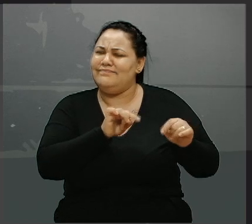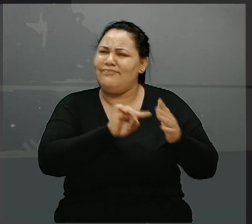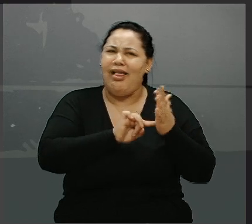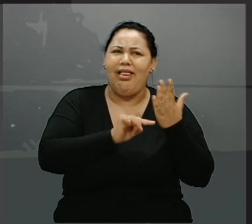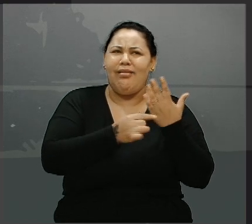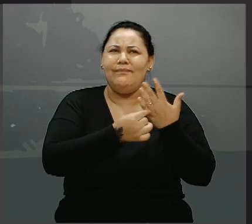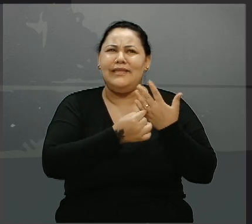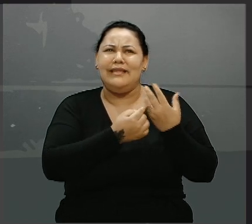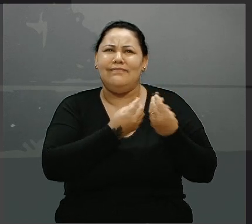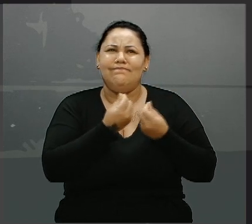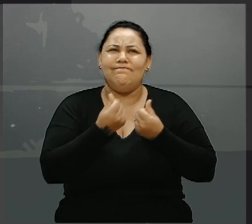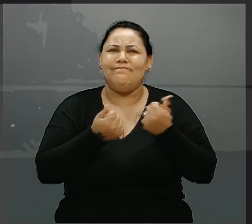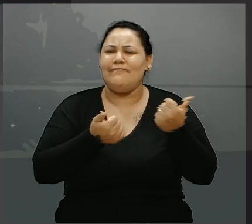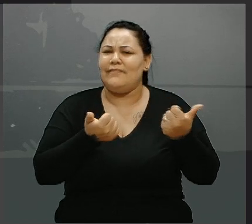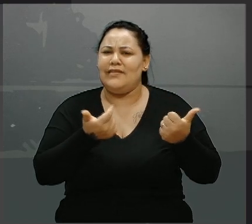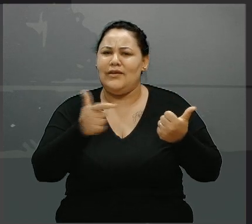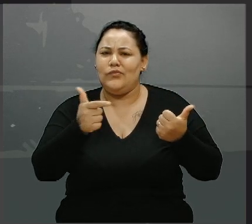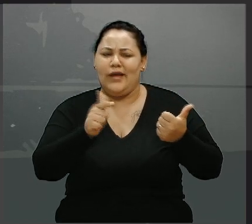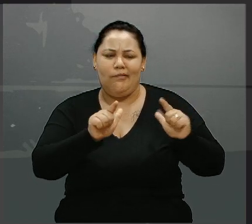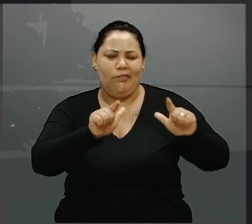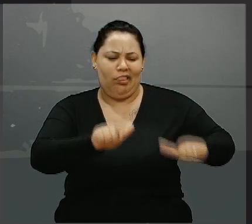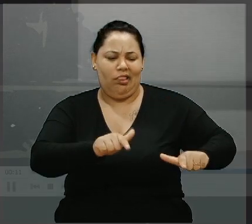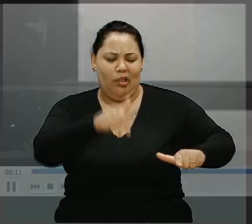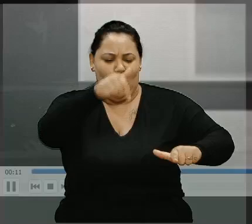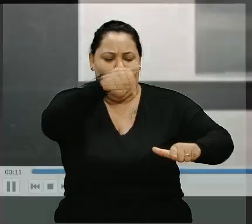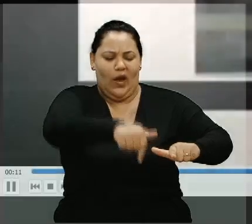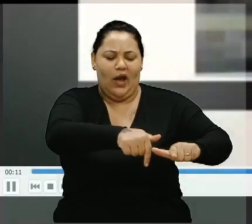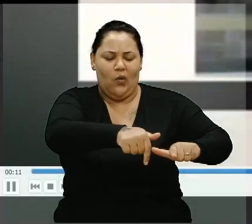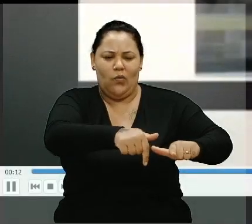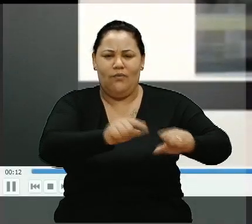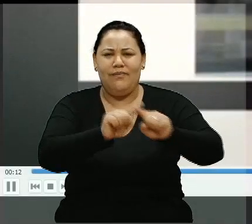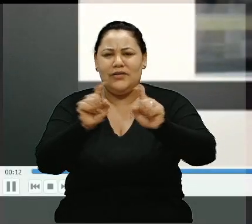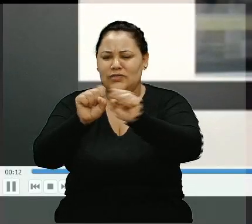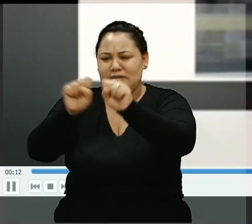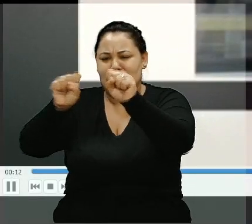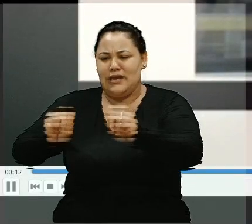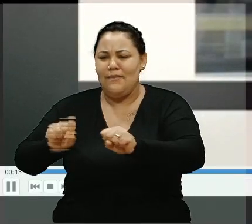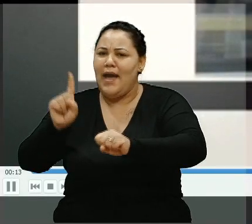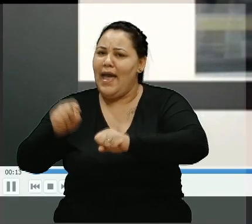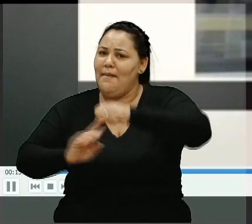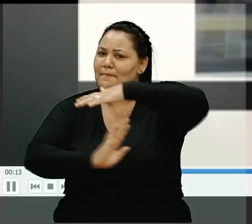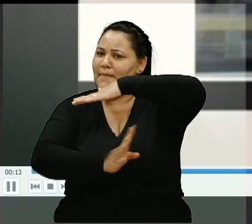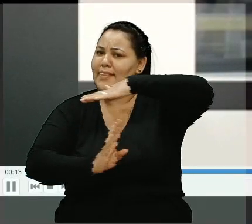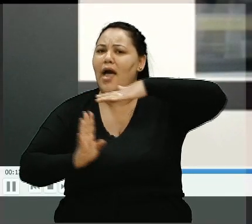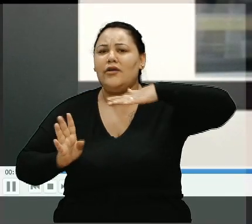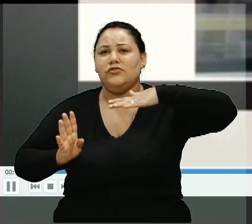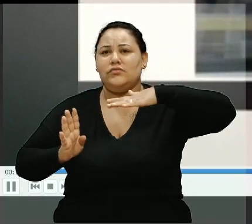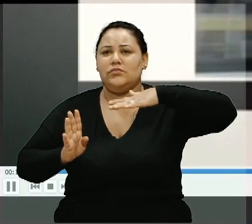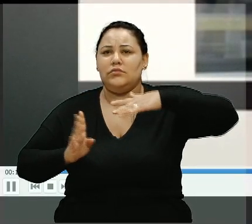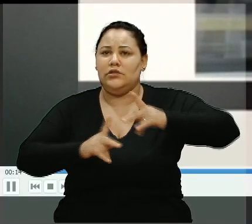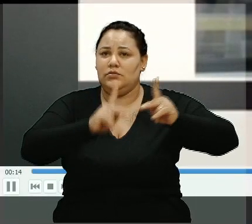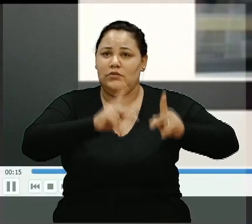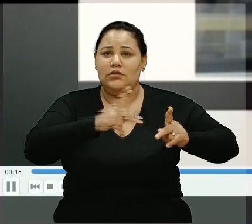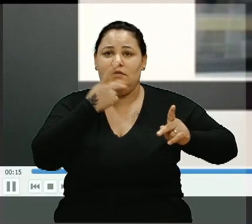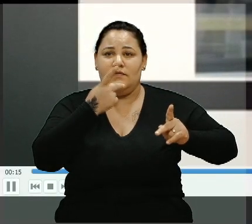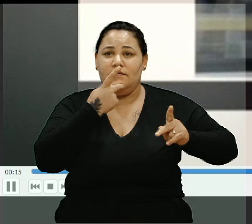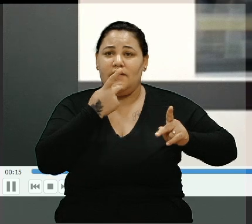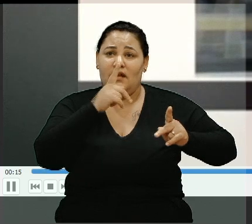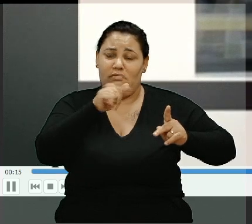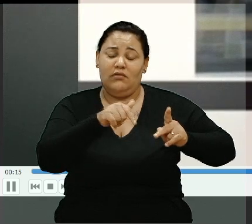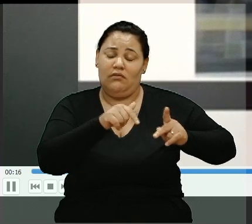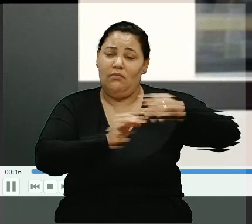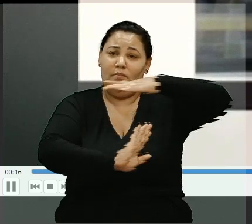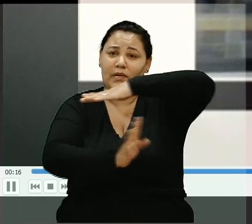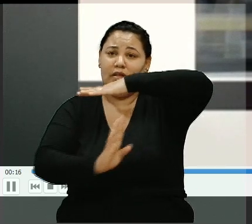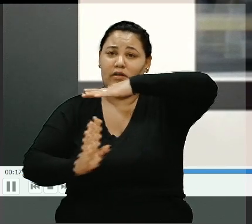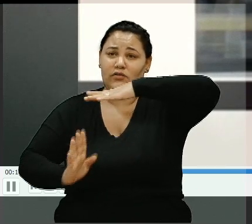de pedágio, mas o free flow é um pedágio. Pedágio sem a praça. As pessoas se referem ao pedágio, né, sabendo o que é pedágio para as pessoas que estão nos escutando. O